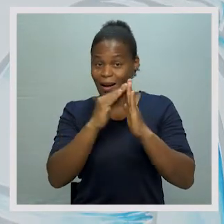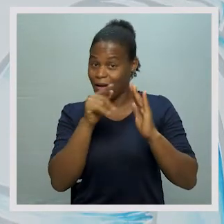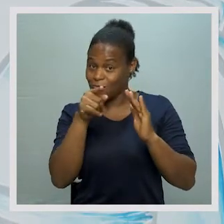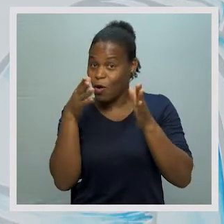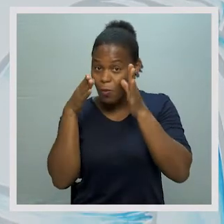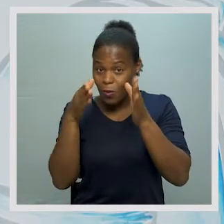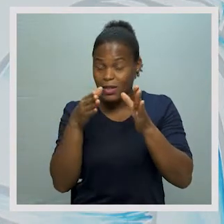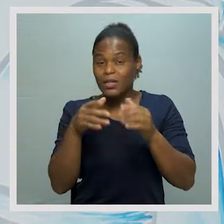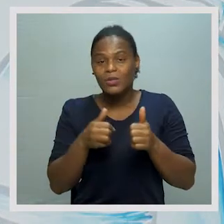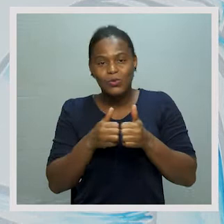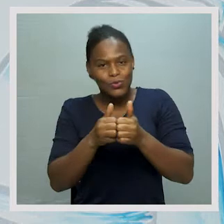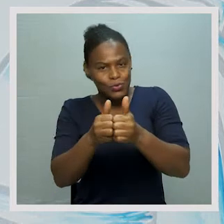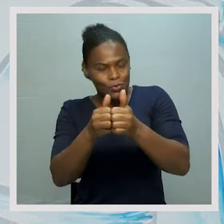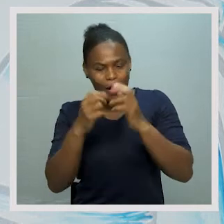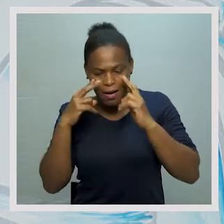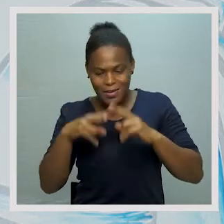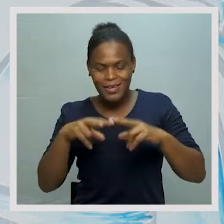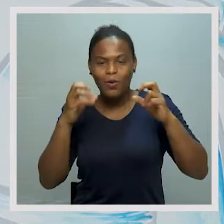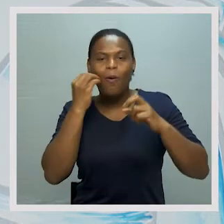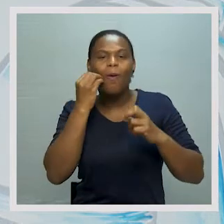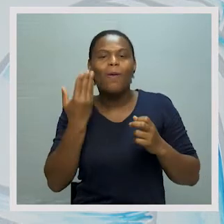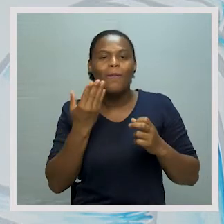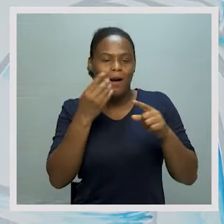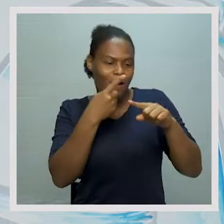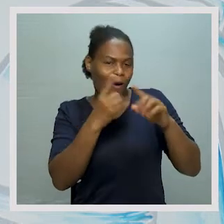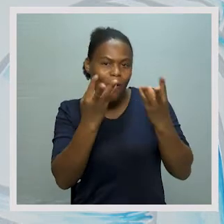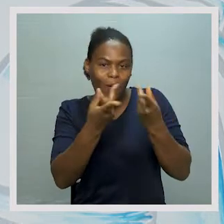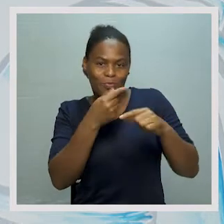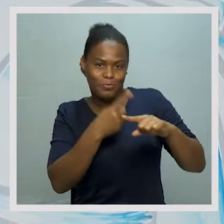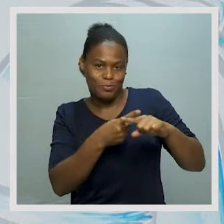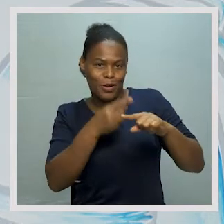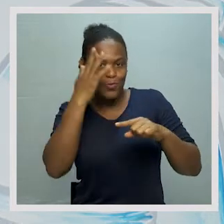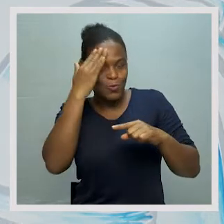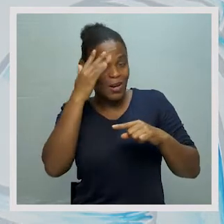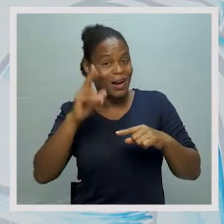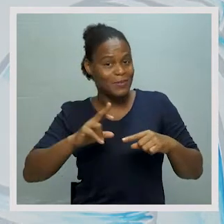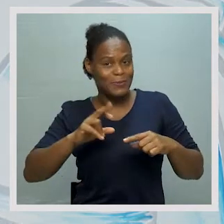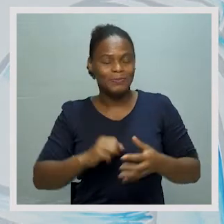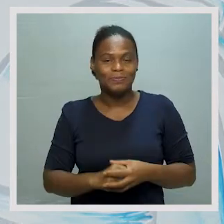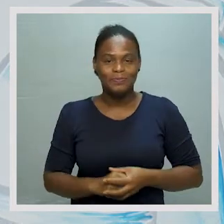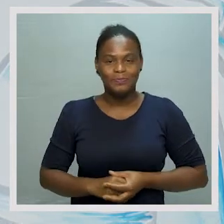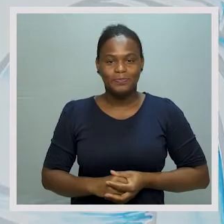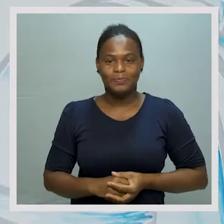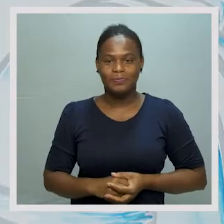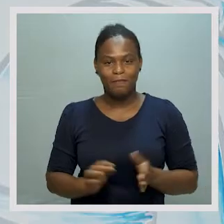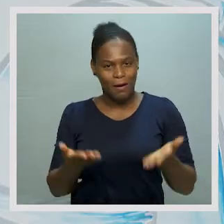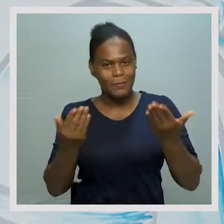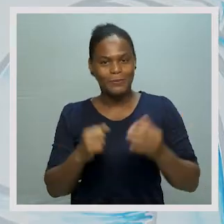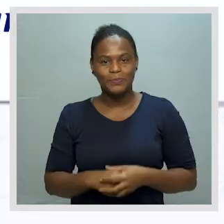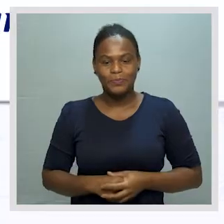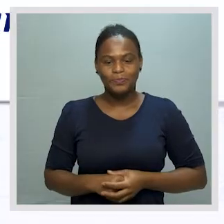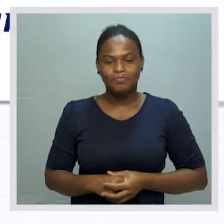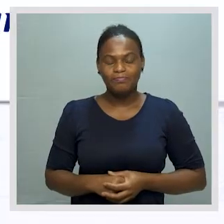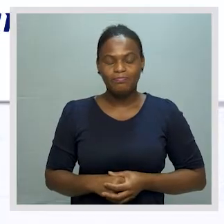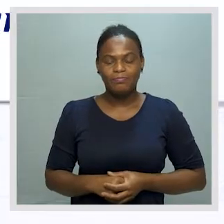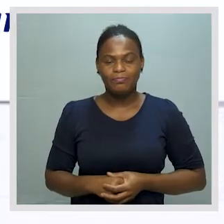em casa e juntos vamos descobrir como é que se multiplica números racionais. Vamos lá.